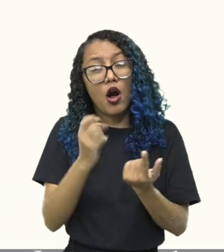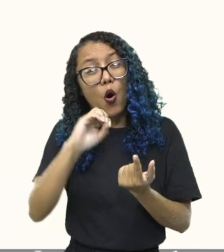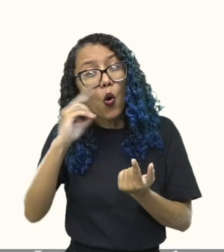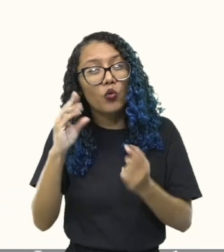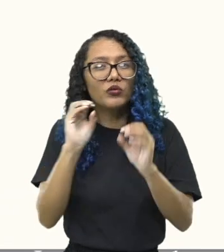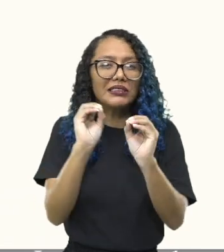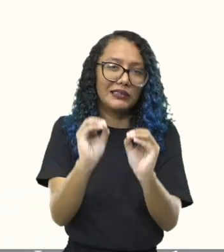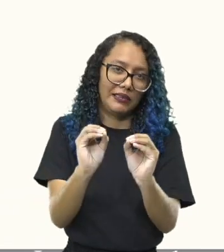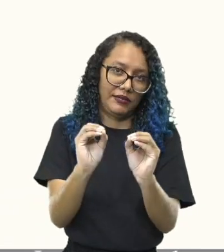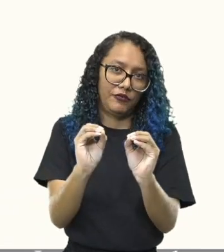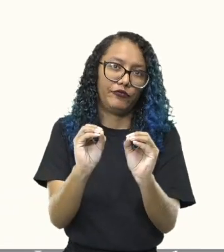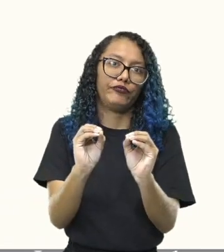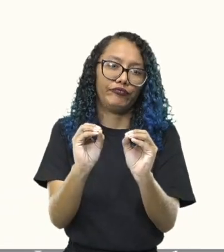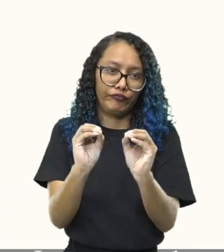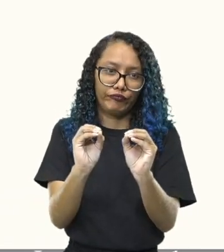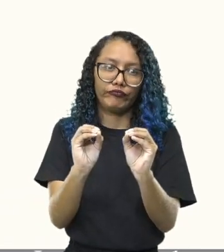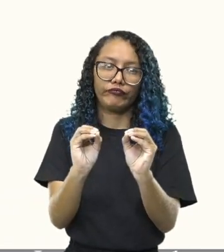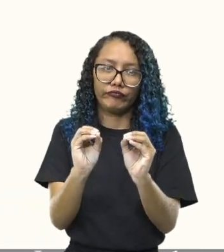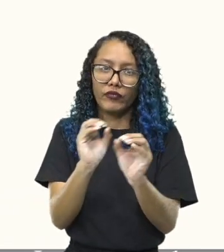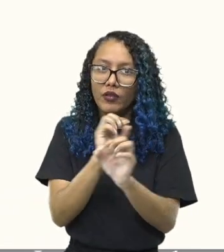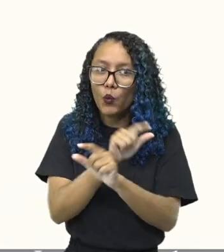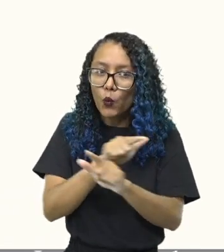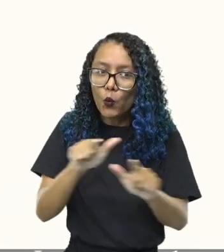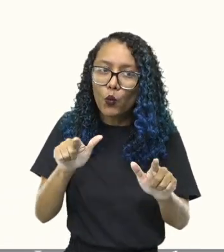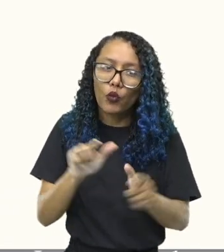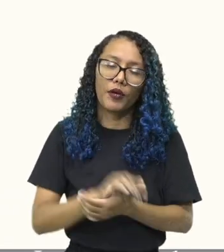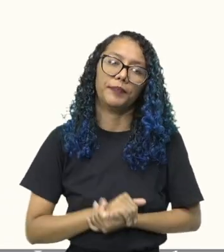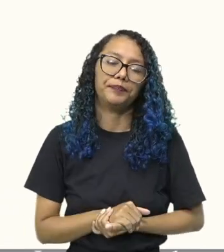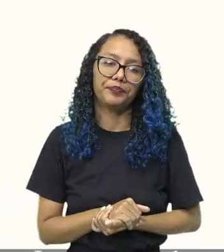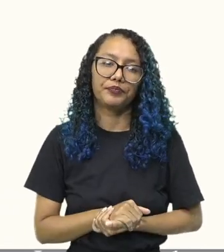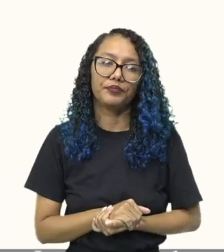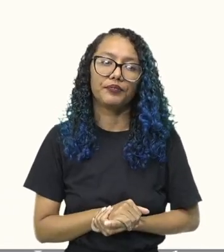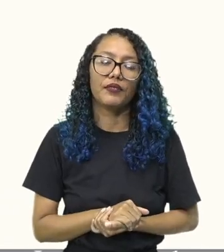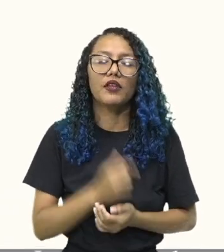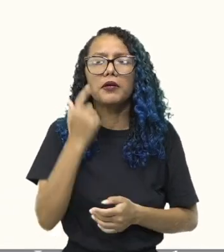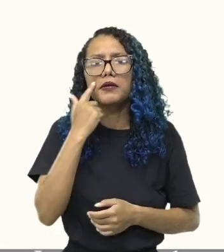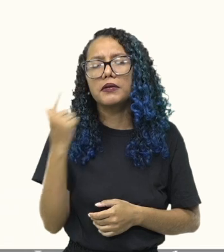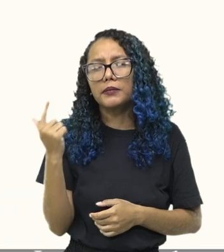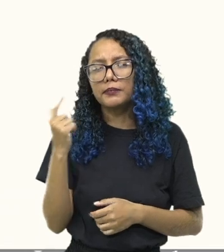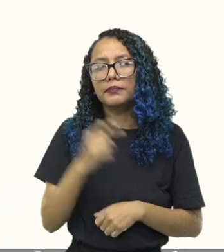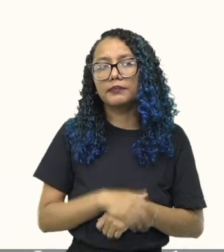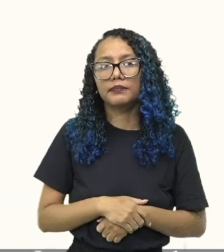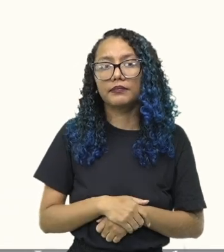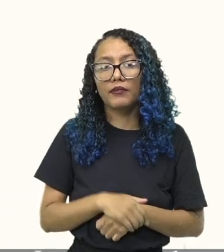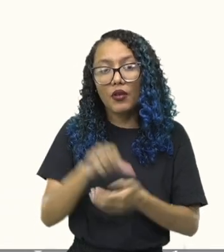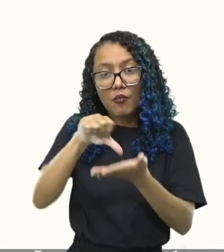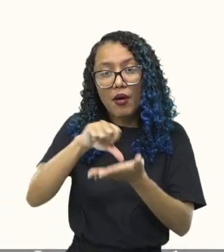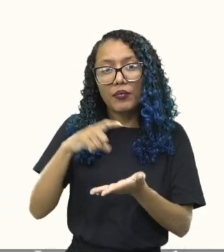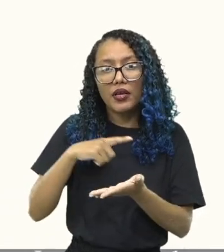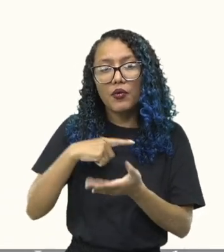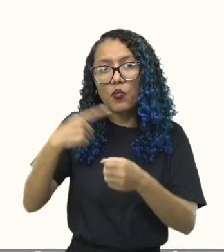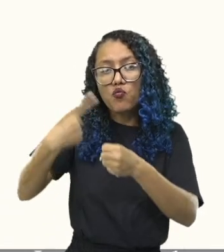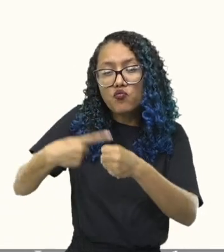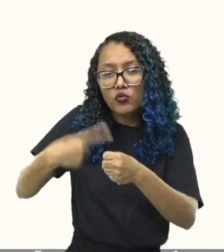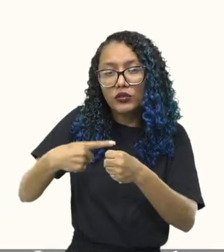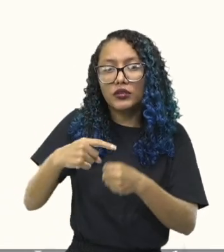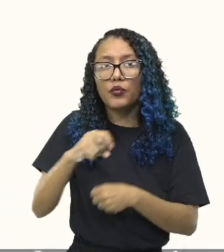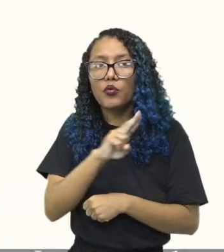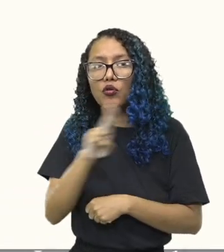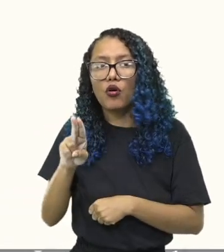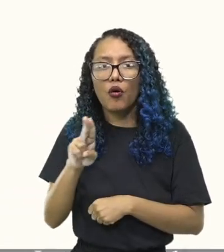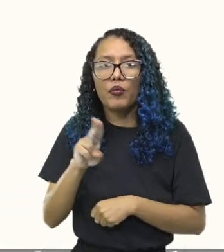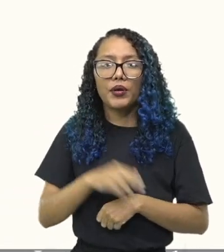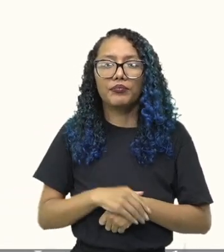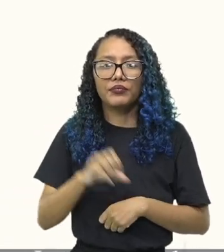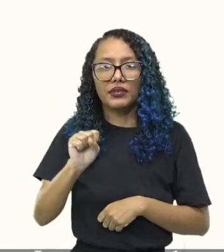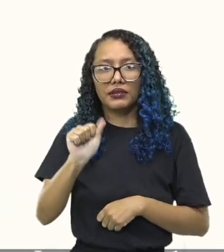dessas áreas. Nesse exemplo, nesse mapinha, a gente tem um município de Santo Antônio do Içá, e aí a gente observa